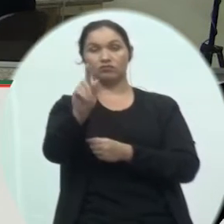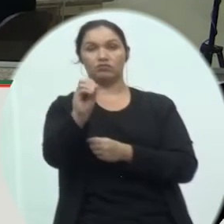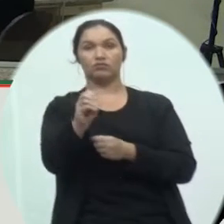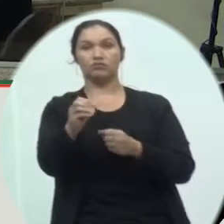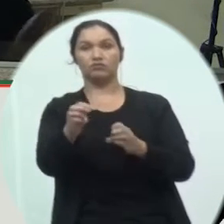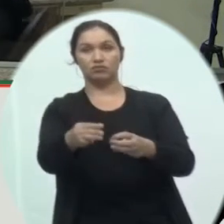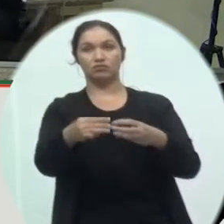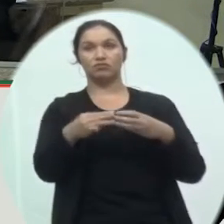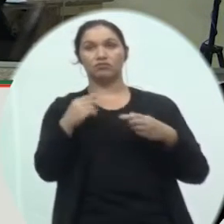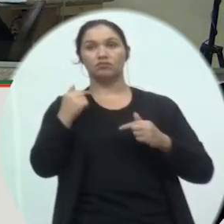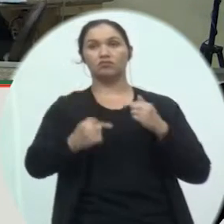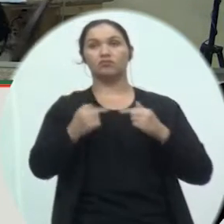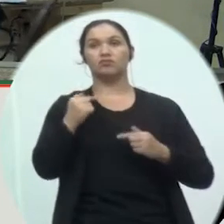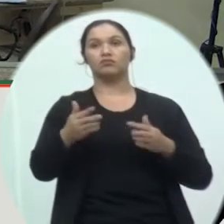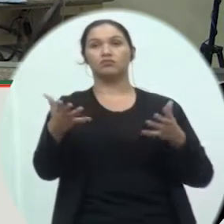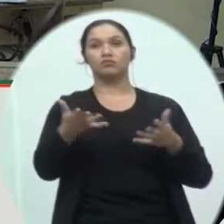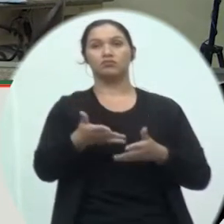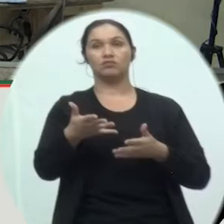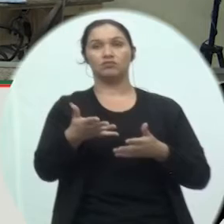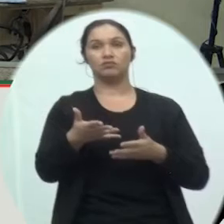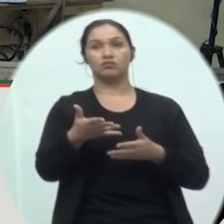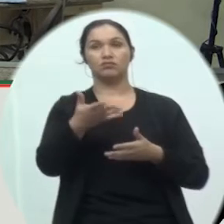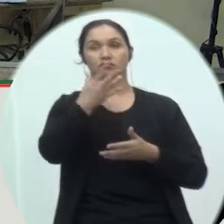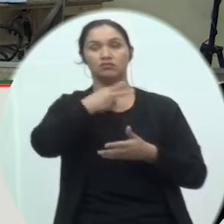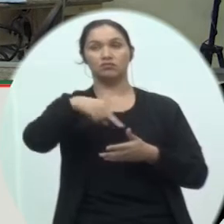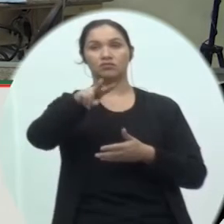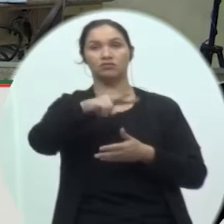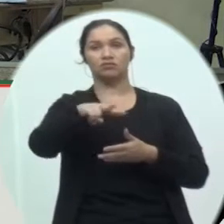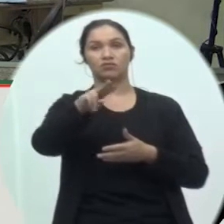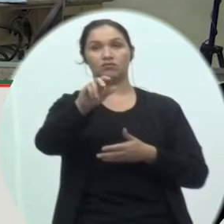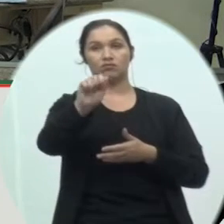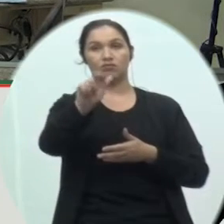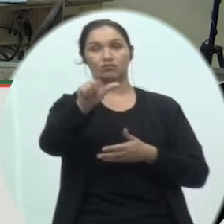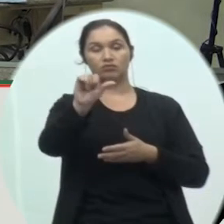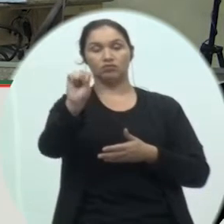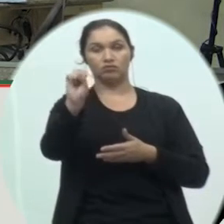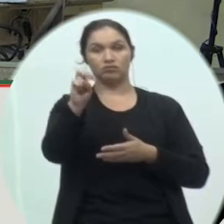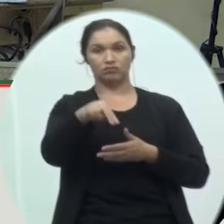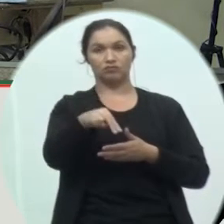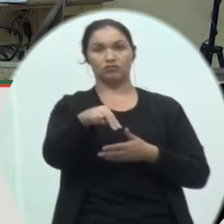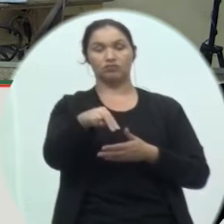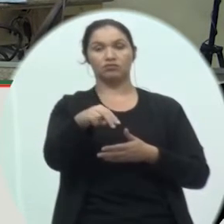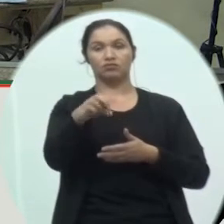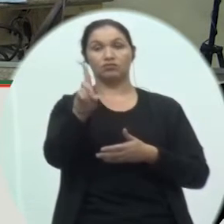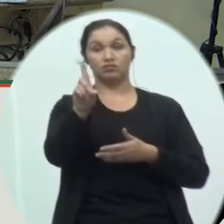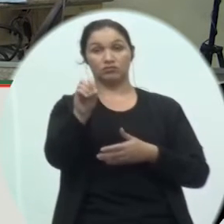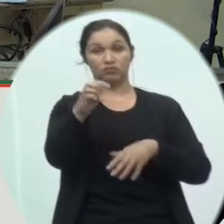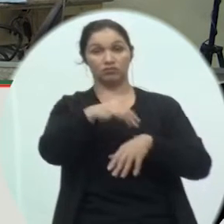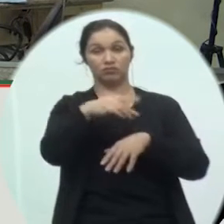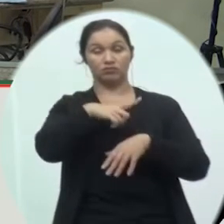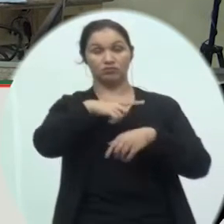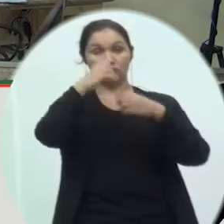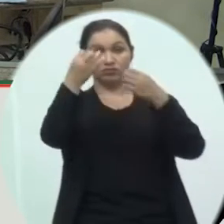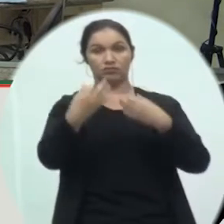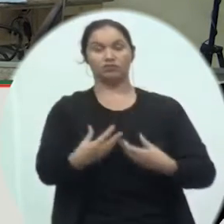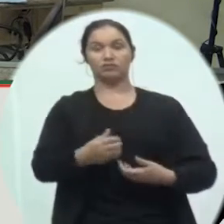moção está em discussão. Com a palavra, o vereador doutor Alisson. O senhor dispõe de 10 minutos.